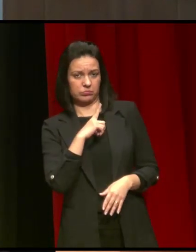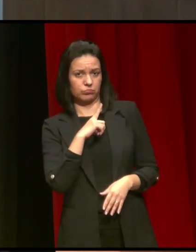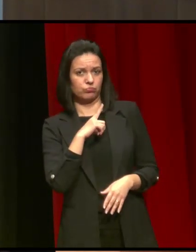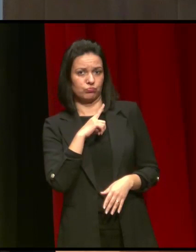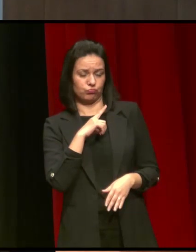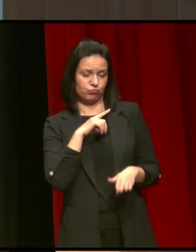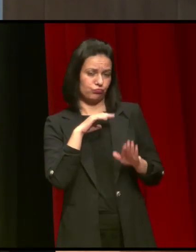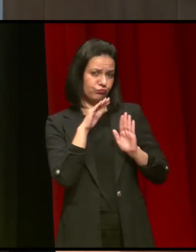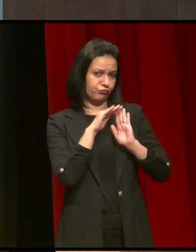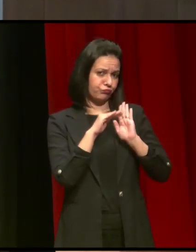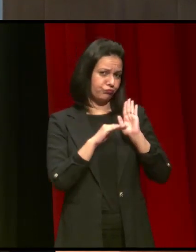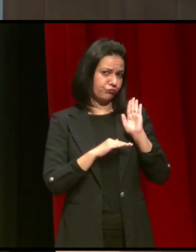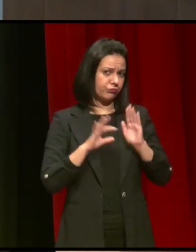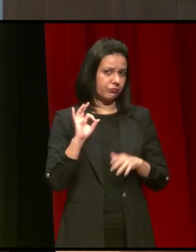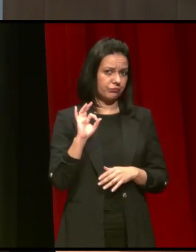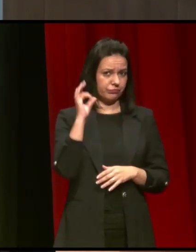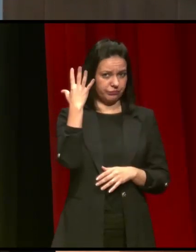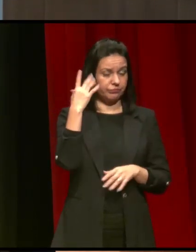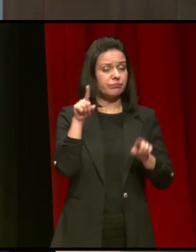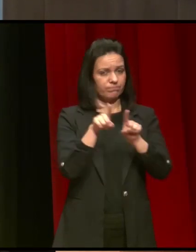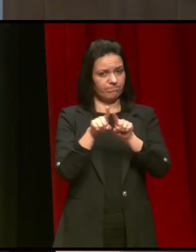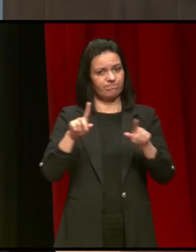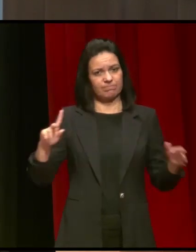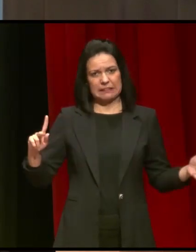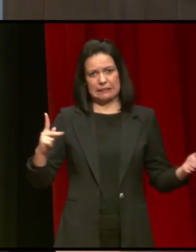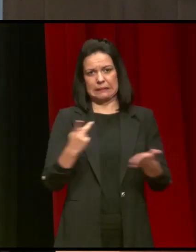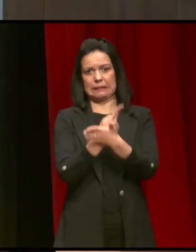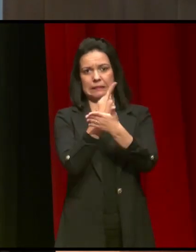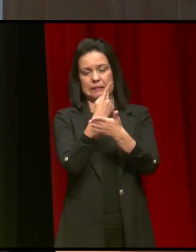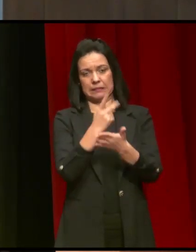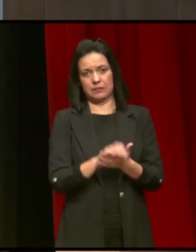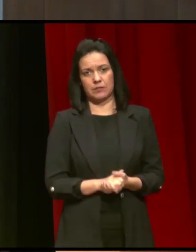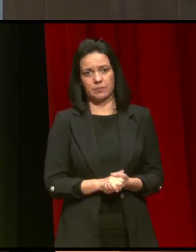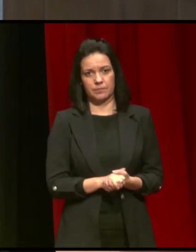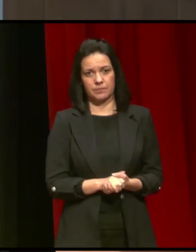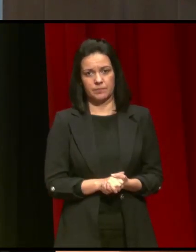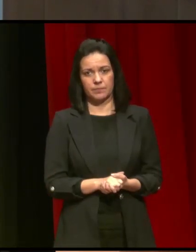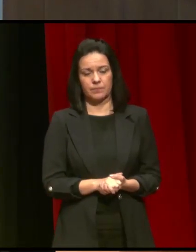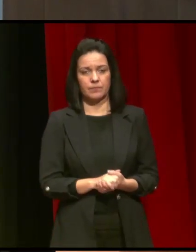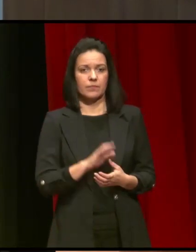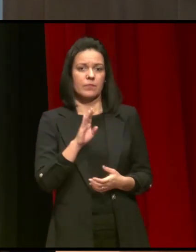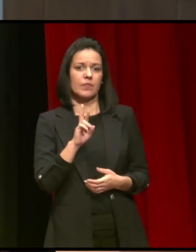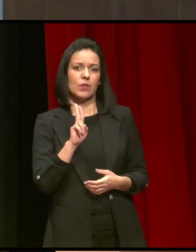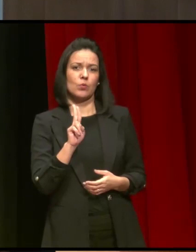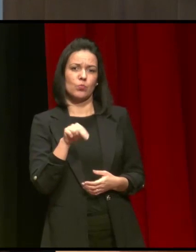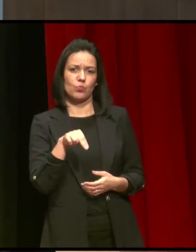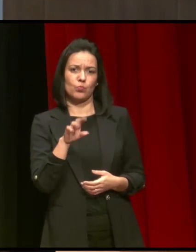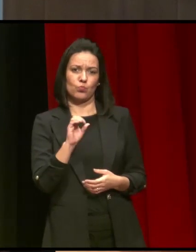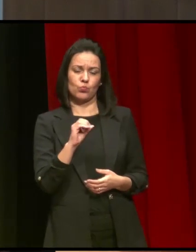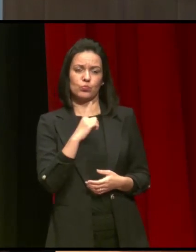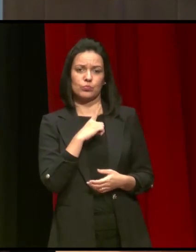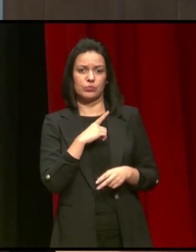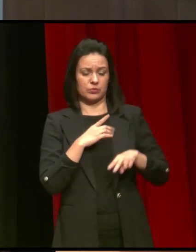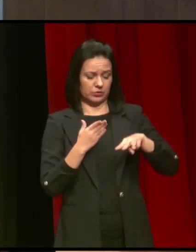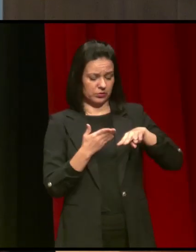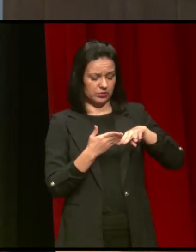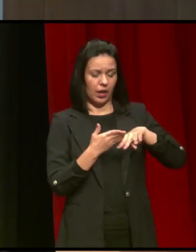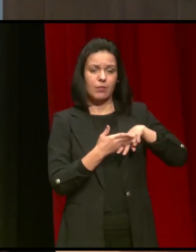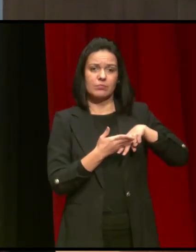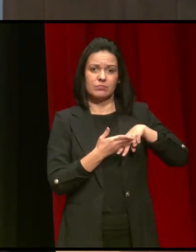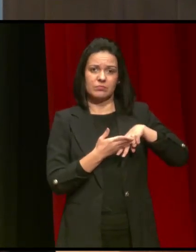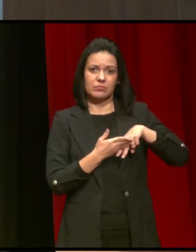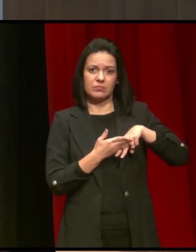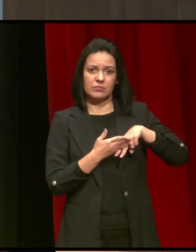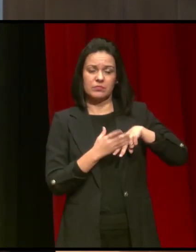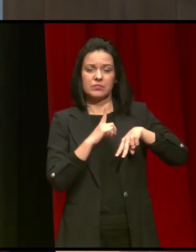ficou injury. É um acidente também. Muitas pessoas ficam, como o caso do seu Bruno, perdeu as pernas. De acordo com a